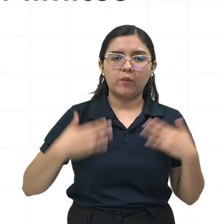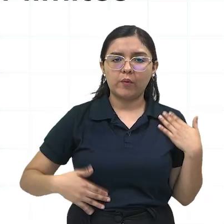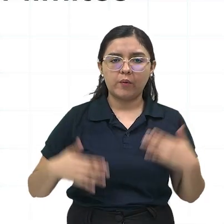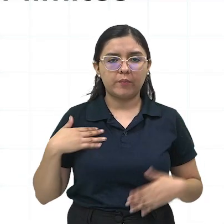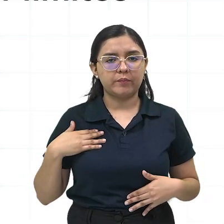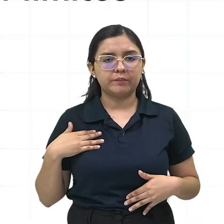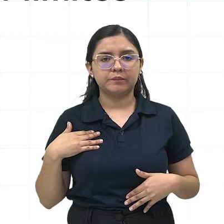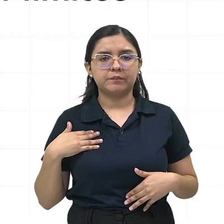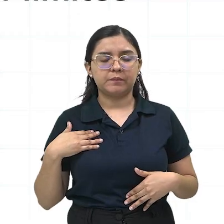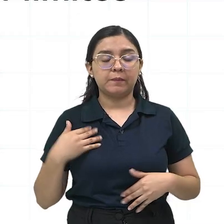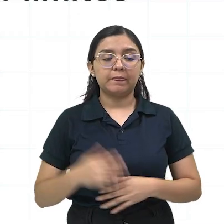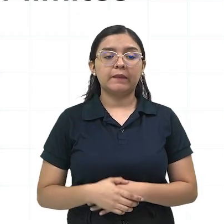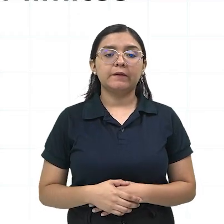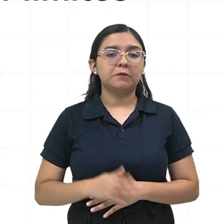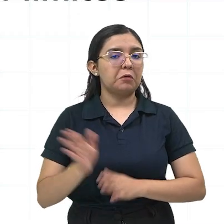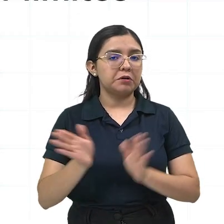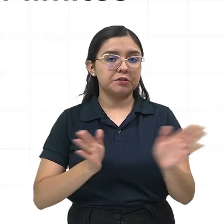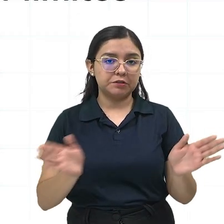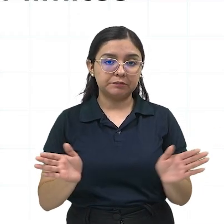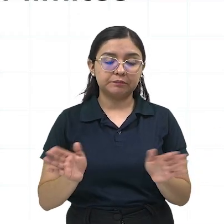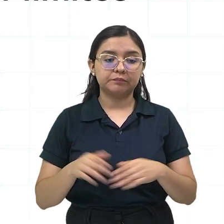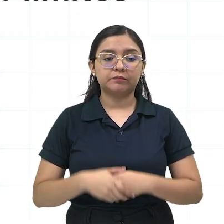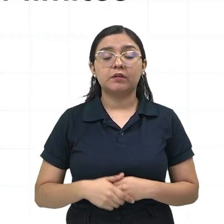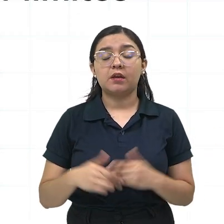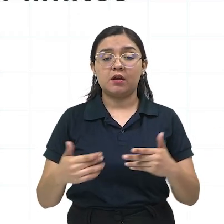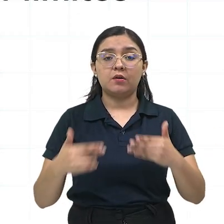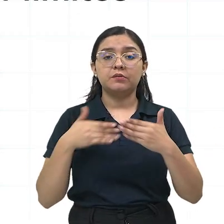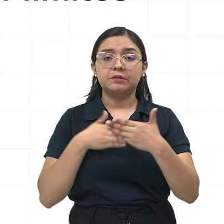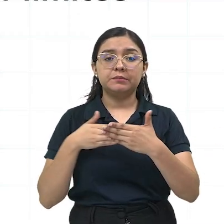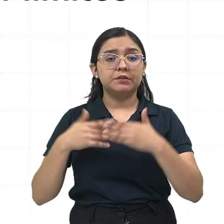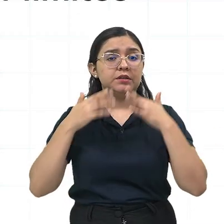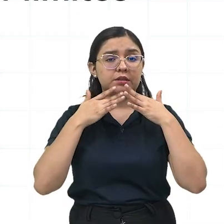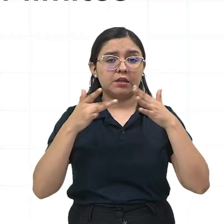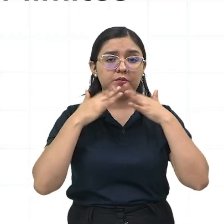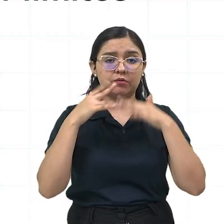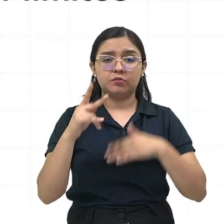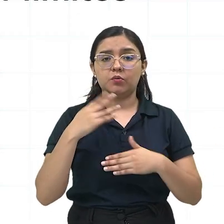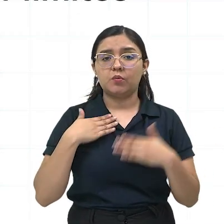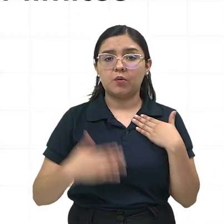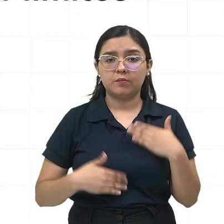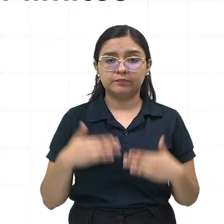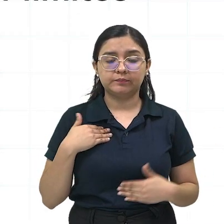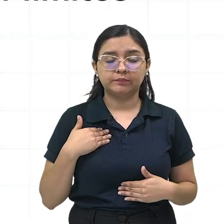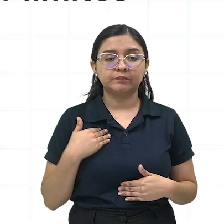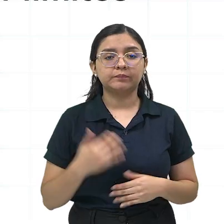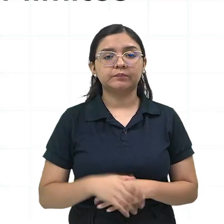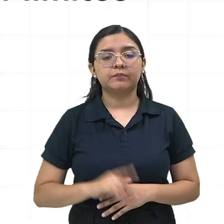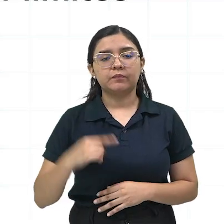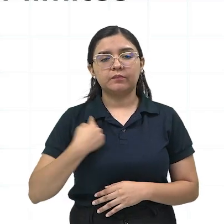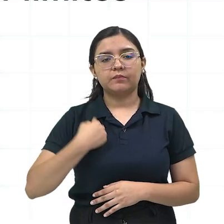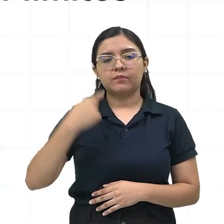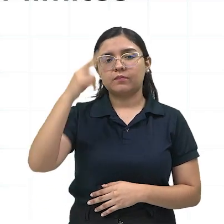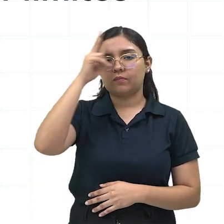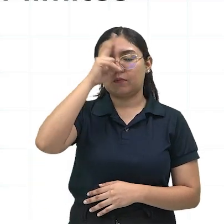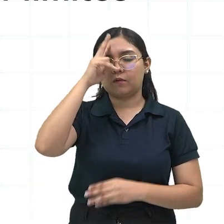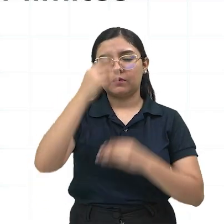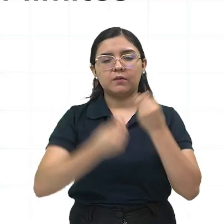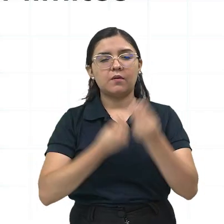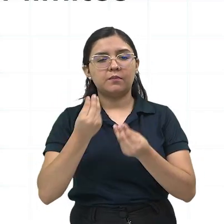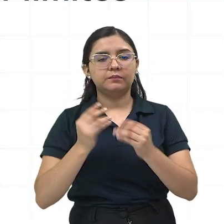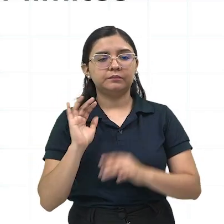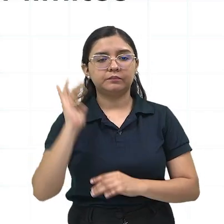corpo em qualquer direção. É o limite natural do seu corpo. Vamos recordar um pouco de